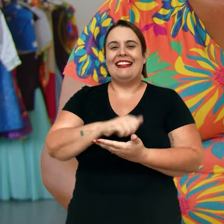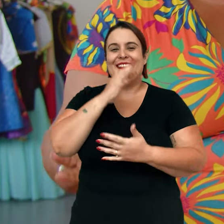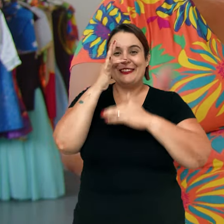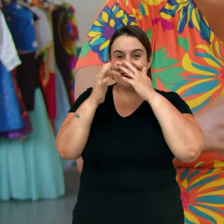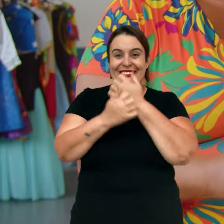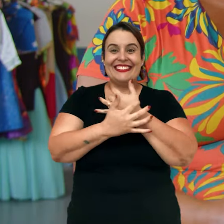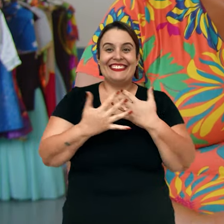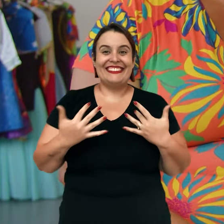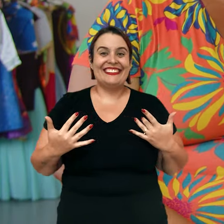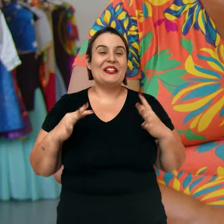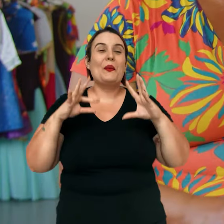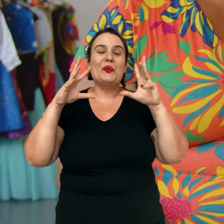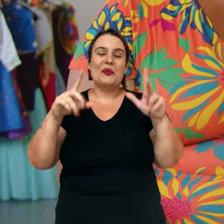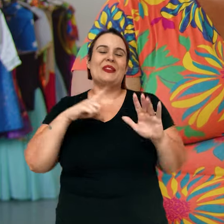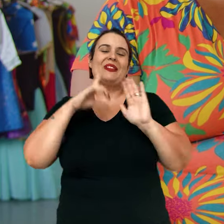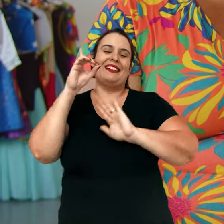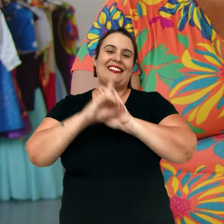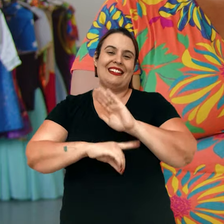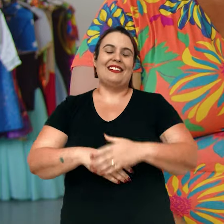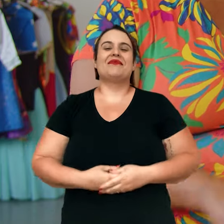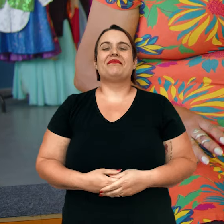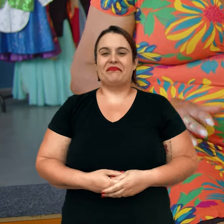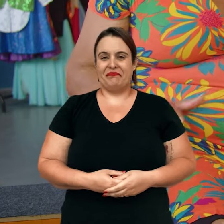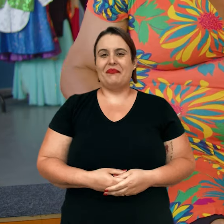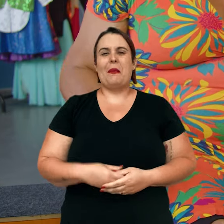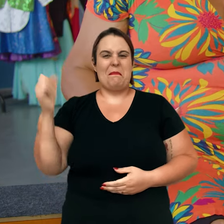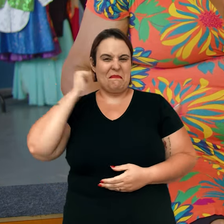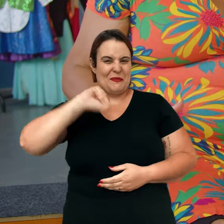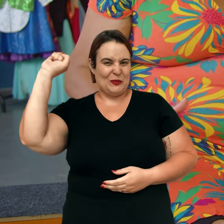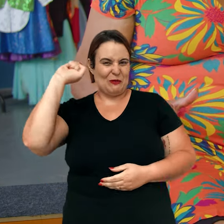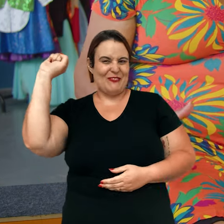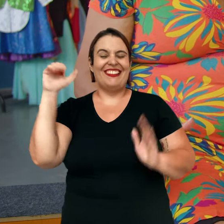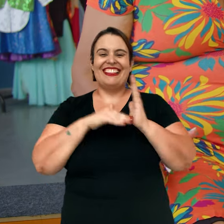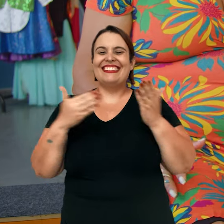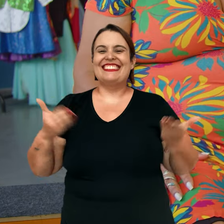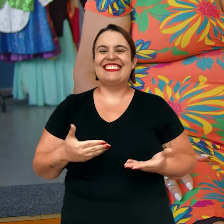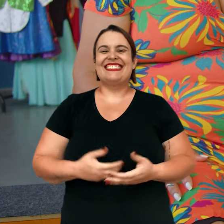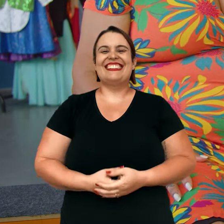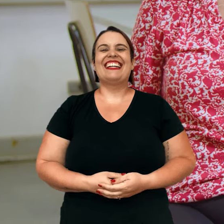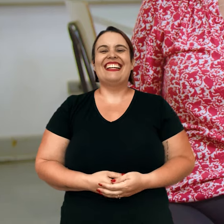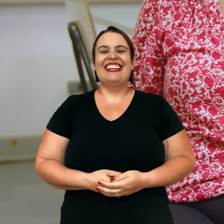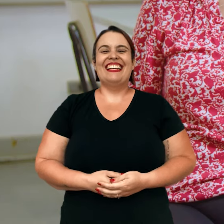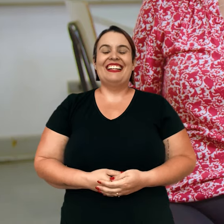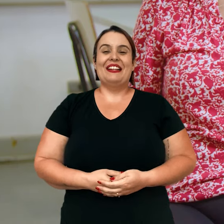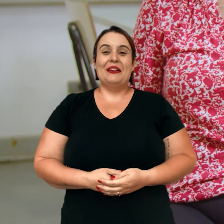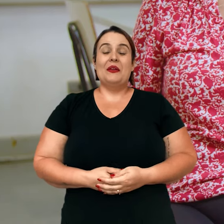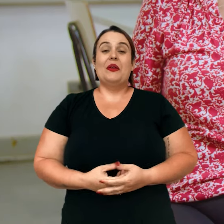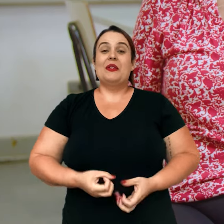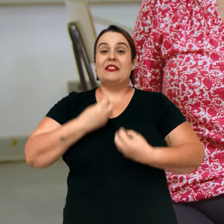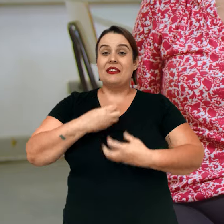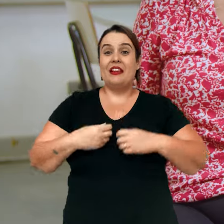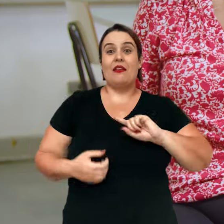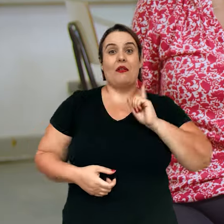ocupado, aquele jardim, com tudo que tinha direito. Causou e está causando até hoje. O nosso sarau